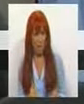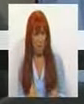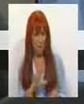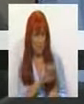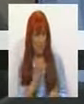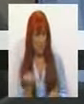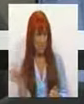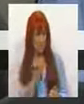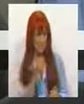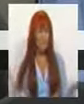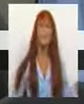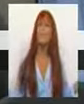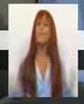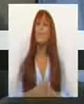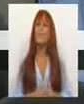nestes países.